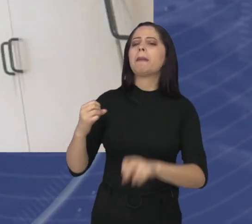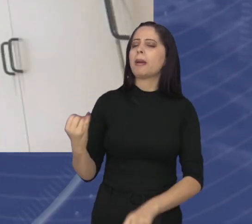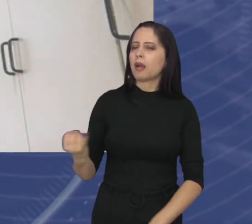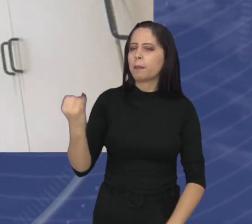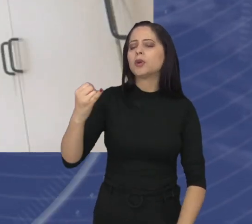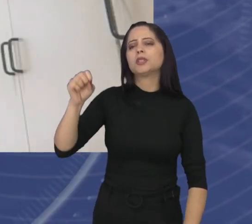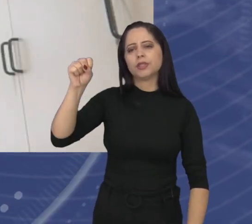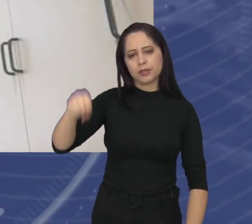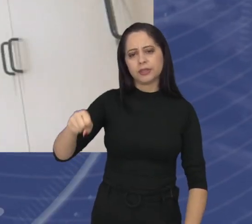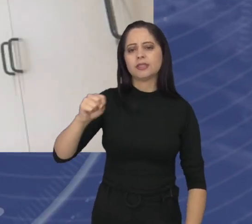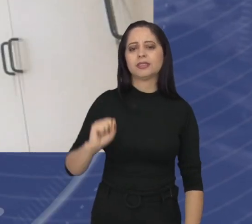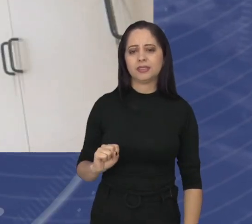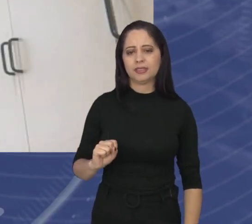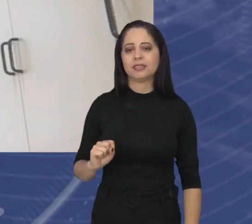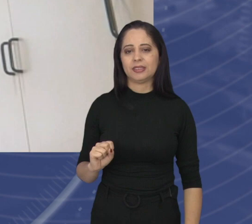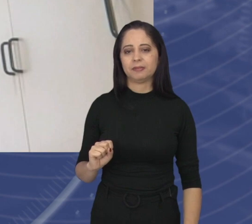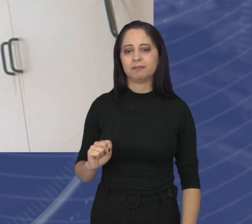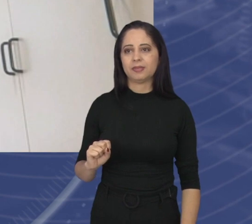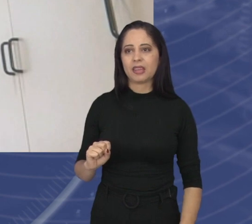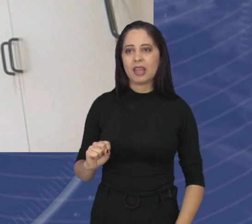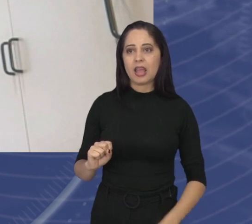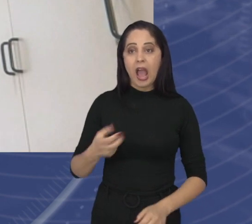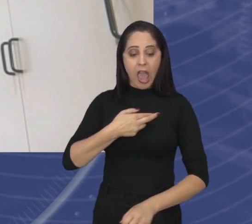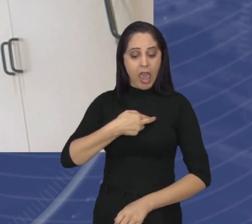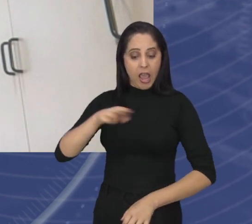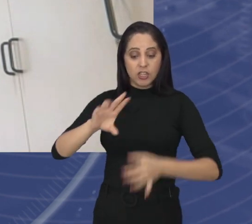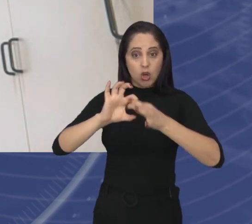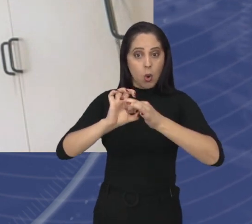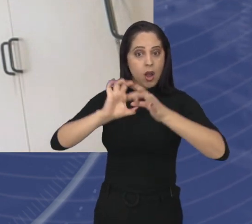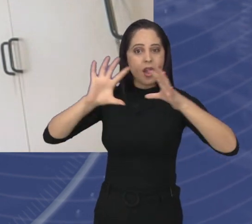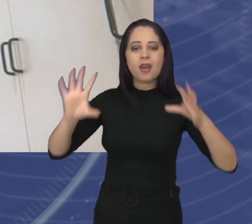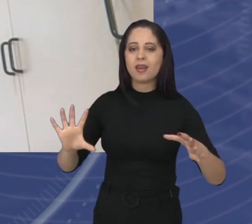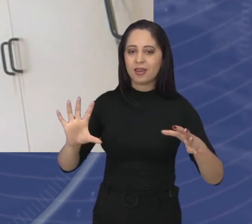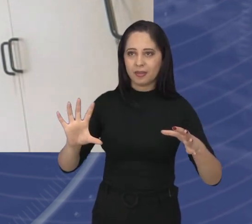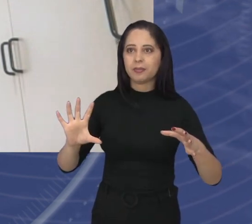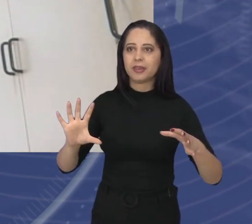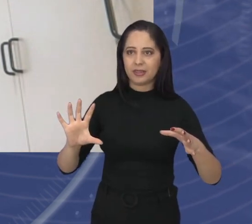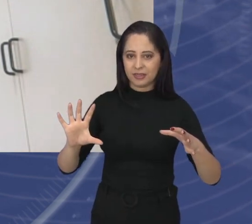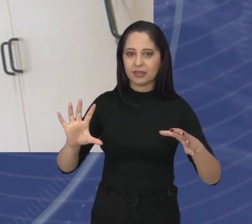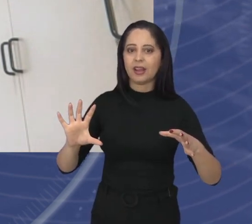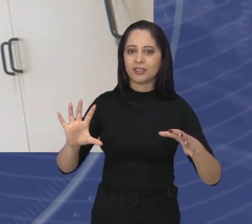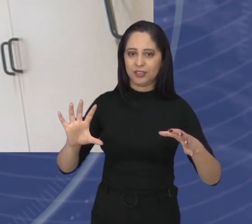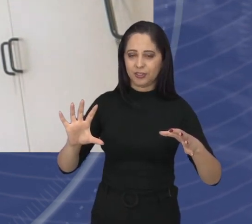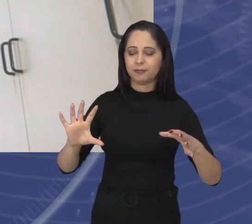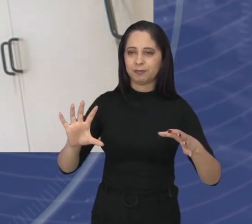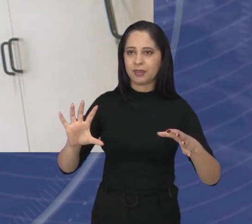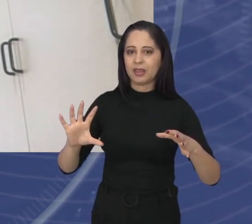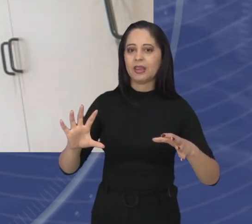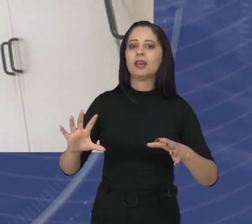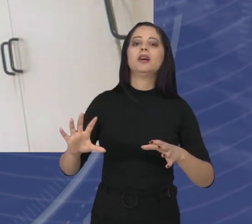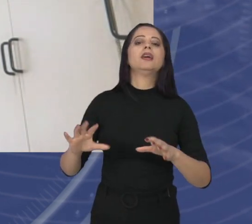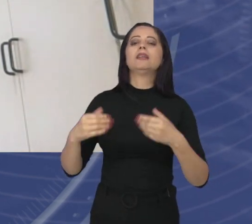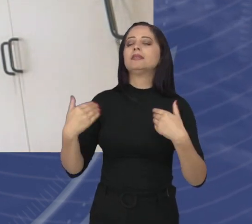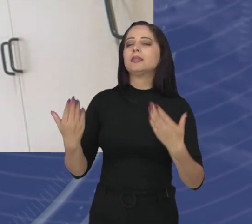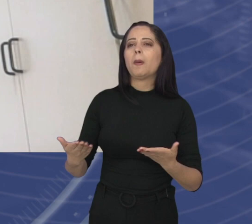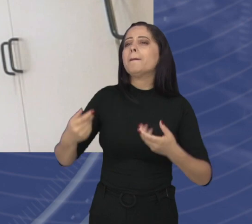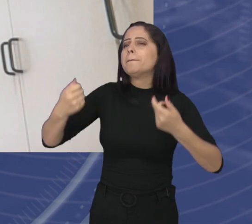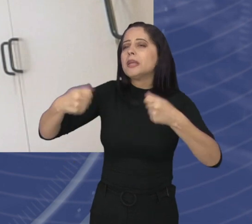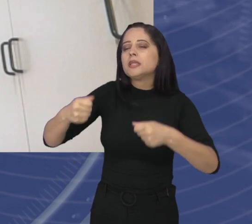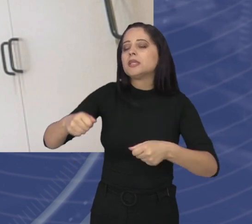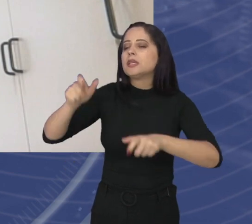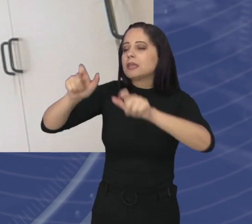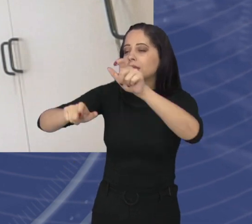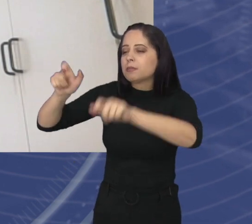compreensão, né, da liberdade religiosa é que nos leva a ser depois tolerantes, né? Falta compreensão